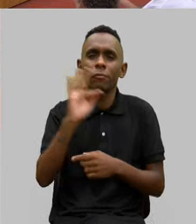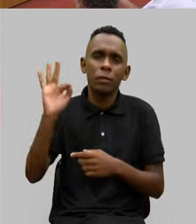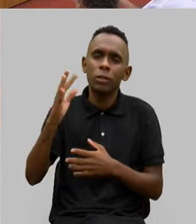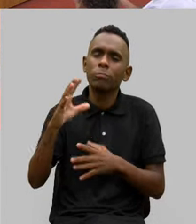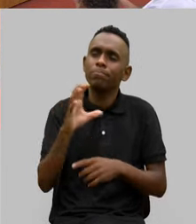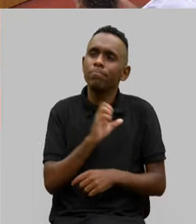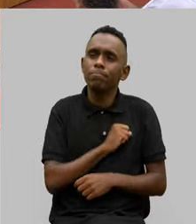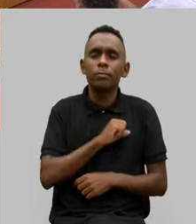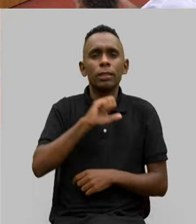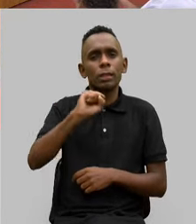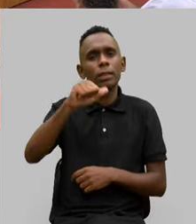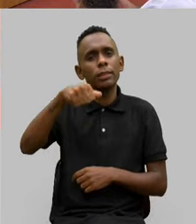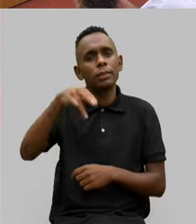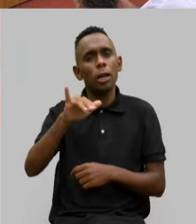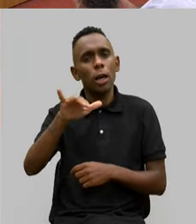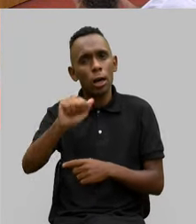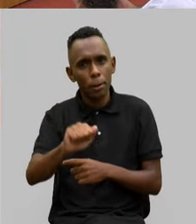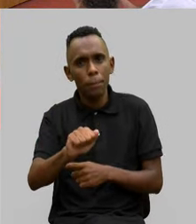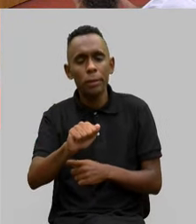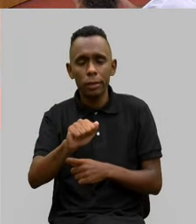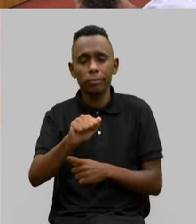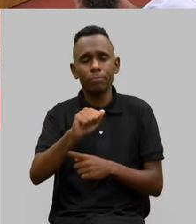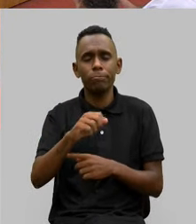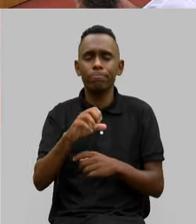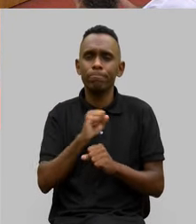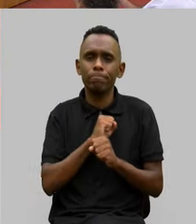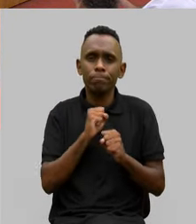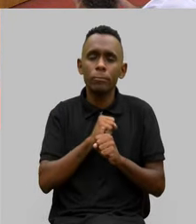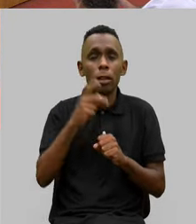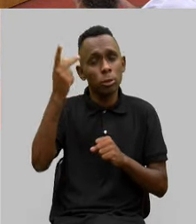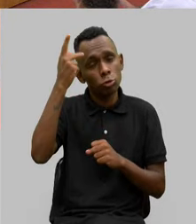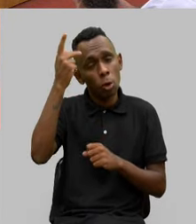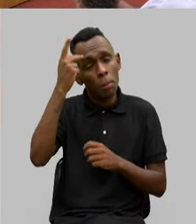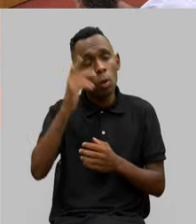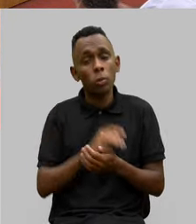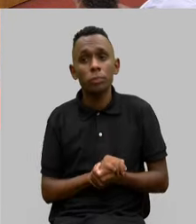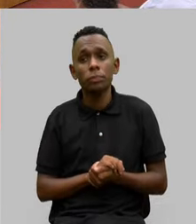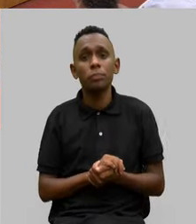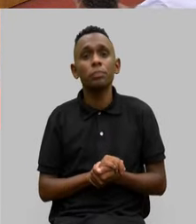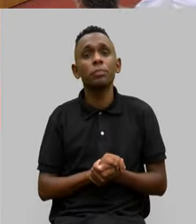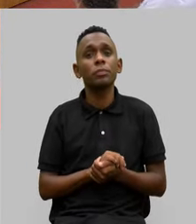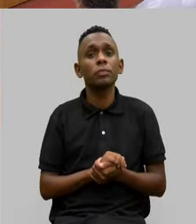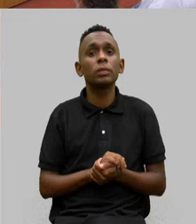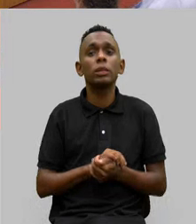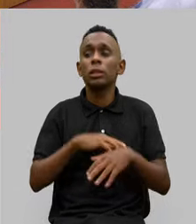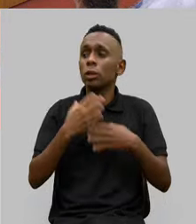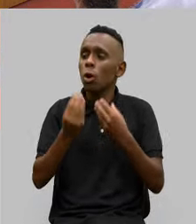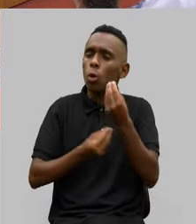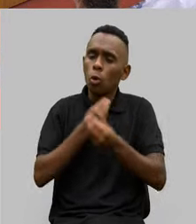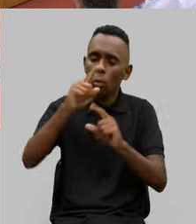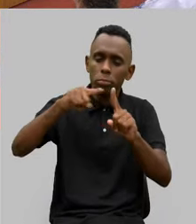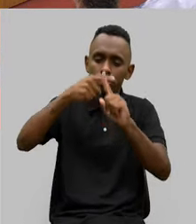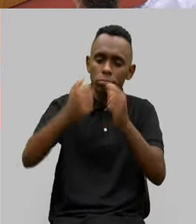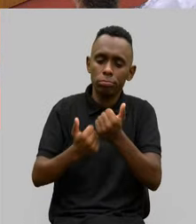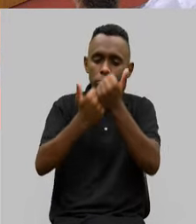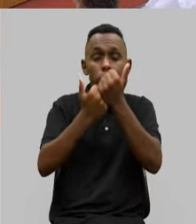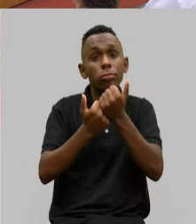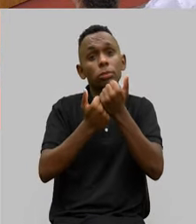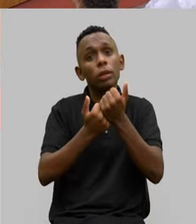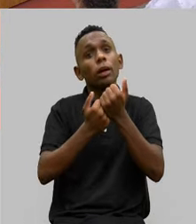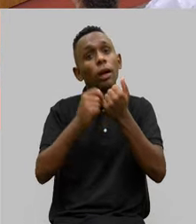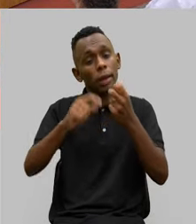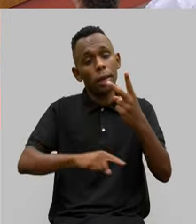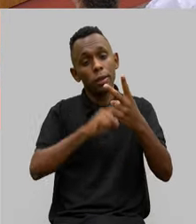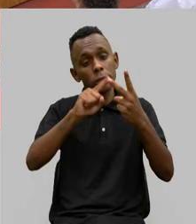minha que é A Sâmia lá do PSOL de São Paulo eh Então como é que a gente potencializa isso aí vai minha segunda